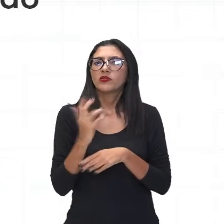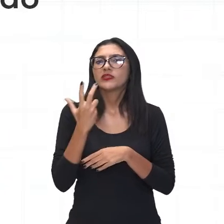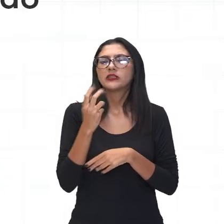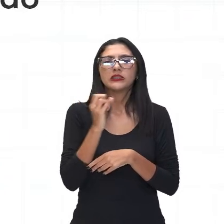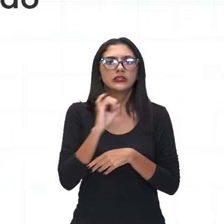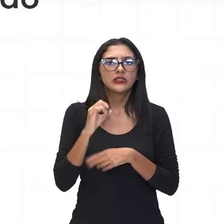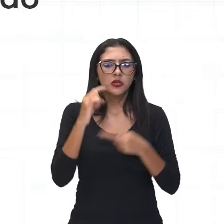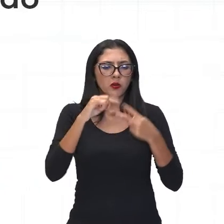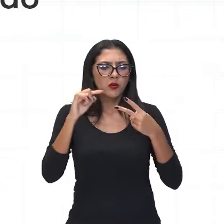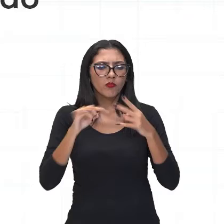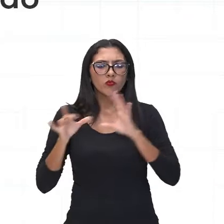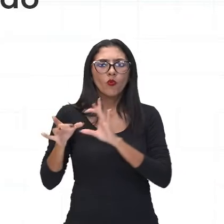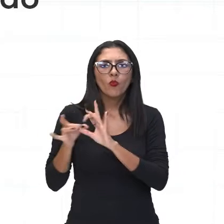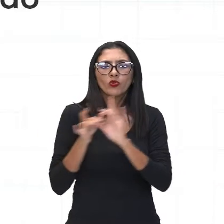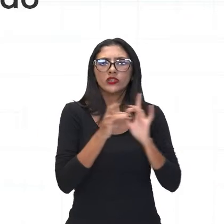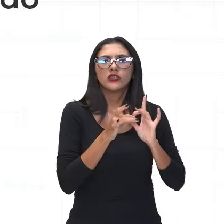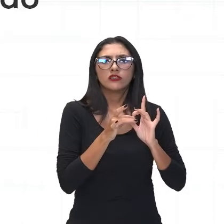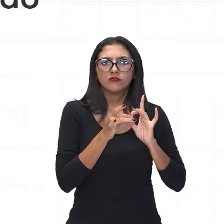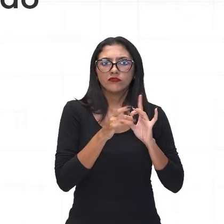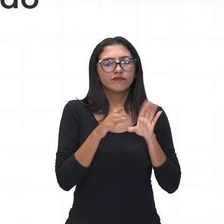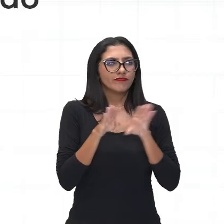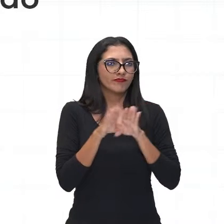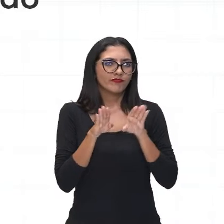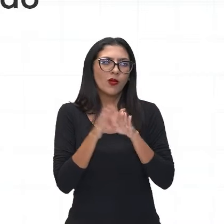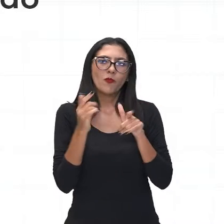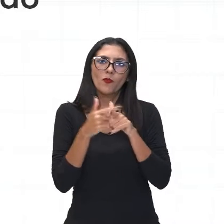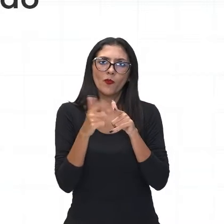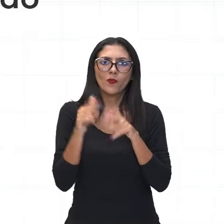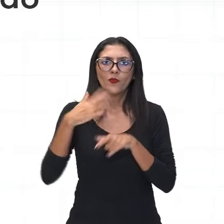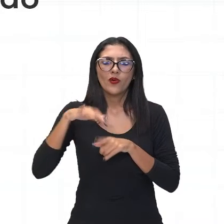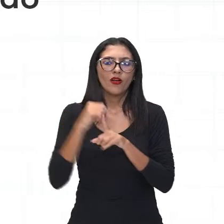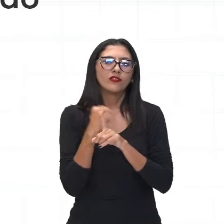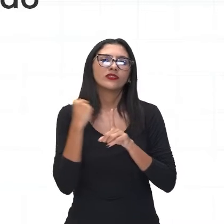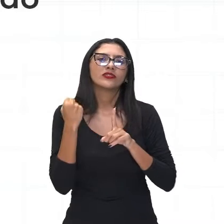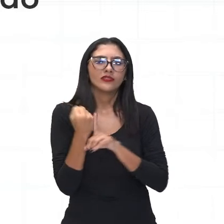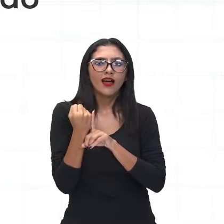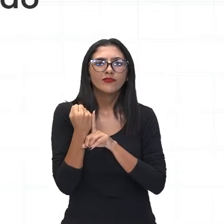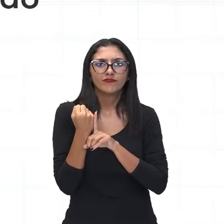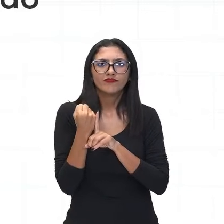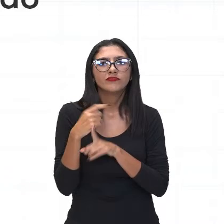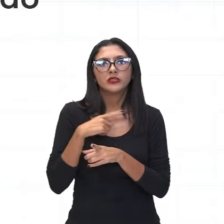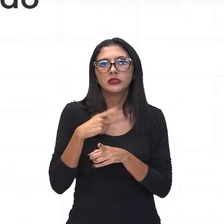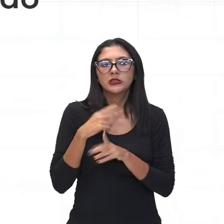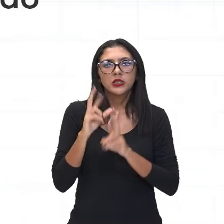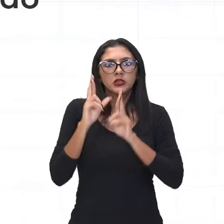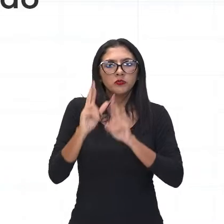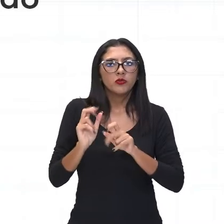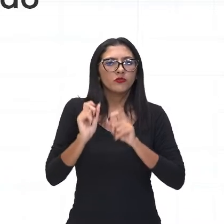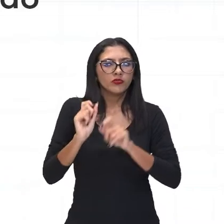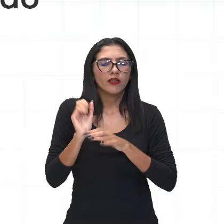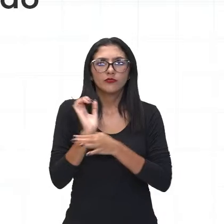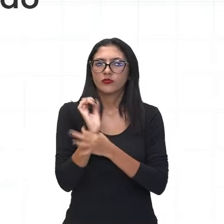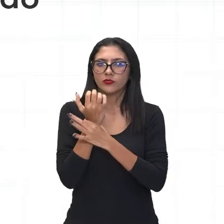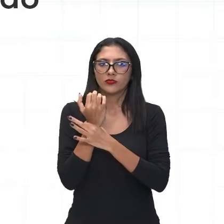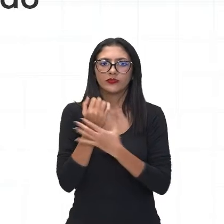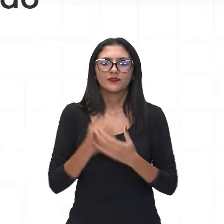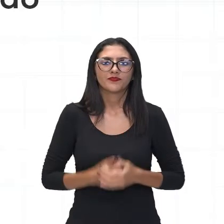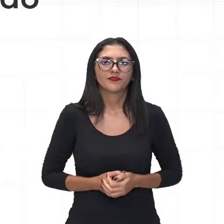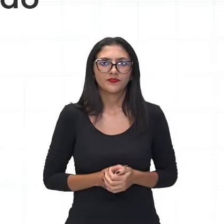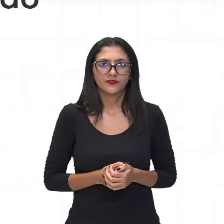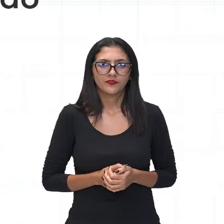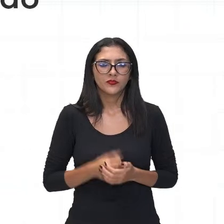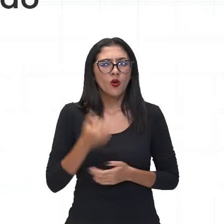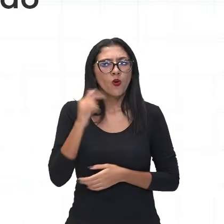mais trágico para a sociedade, que anseia tanto por garantias de segurança. Os mais otimistas